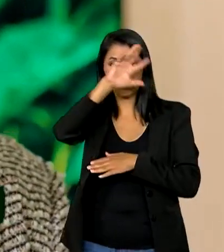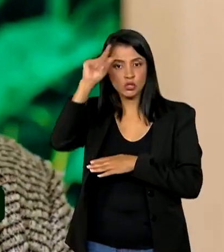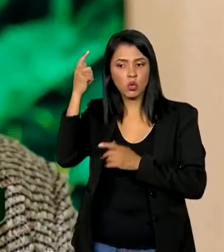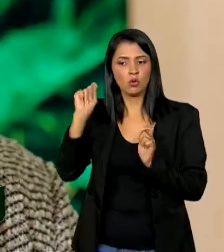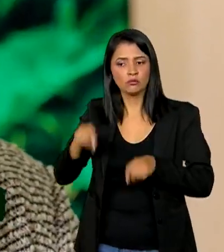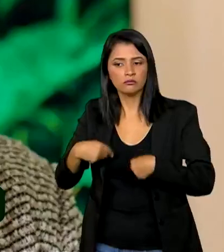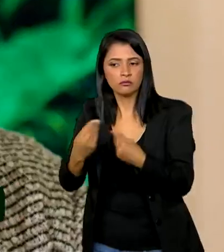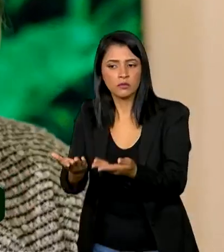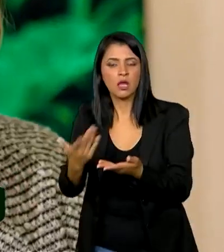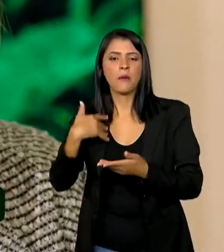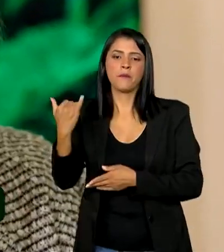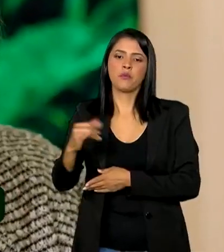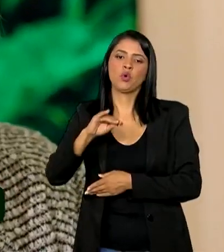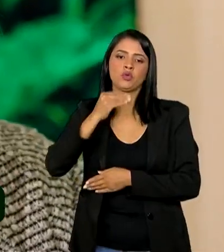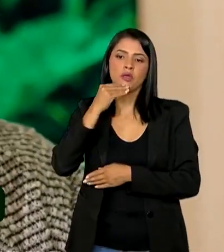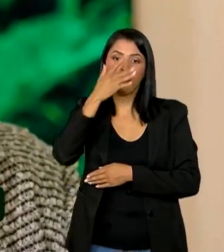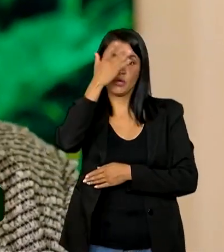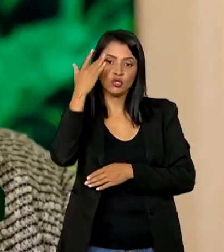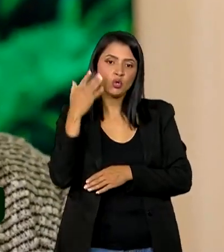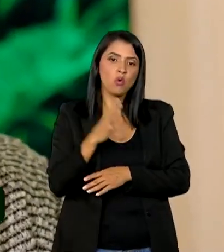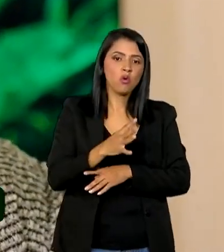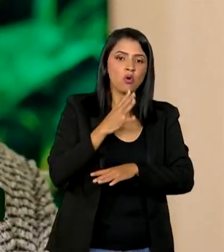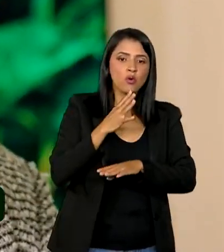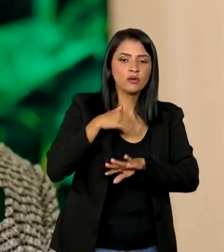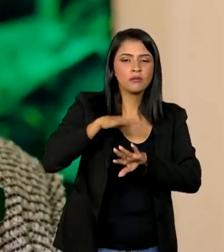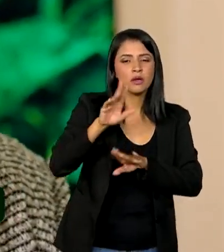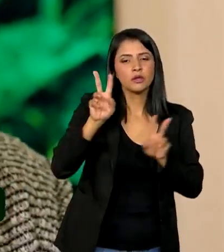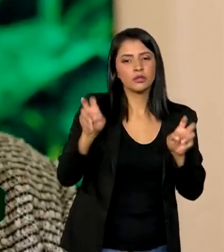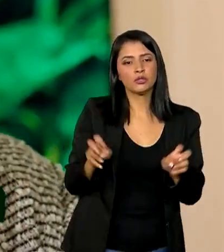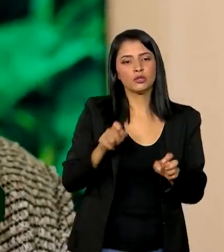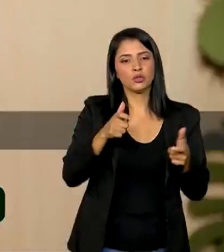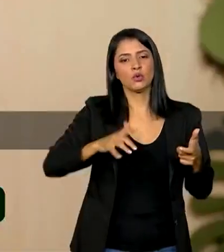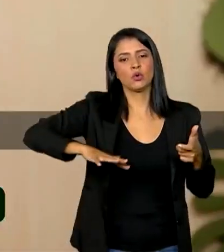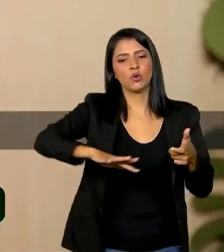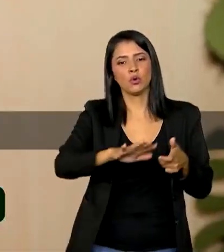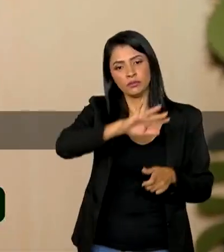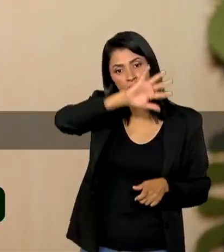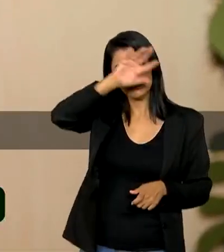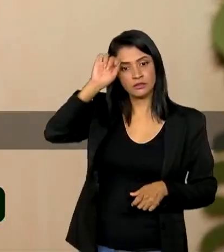empresas, dos bancos, da sociedade civil, para que juntos a gente